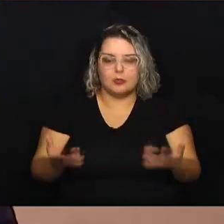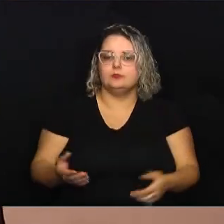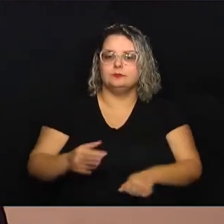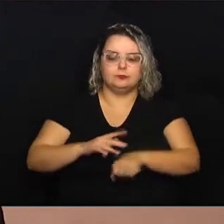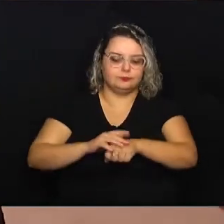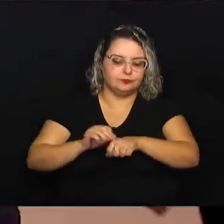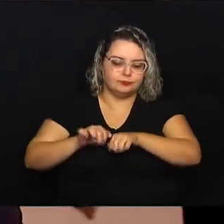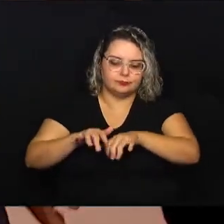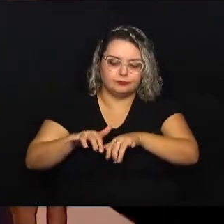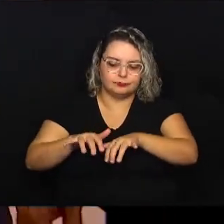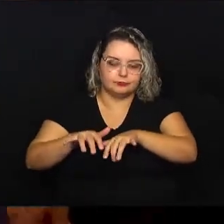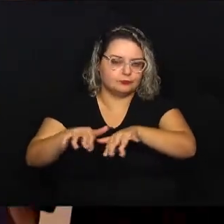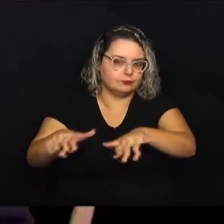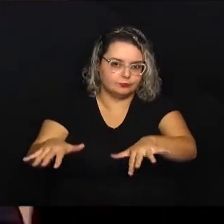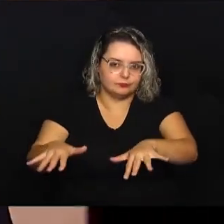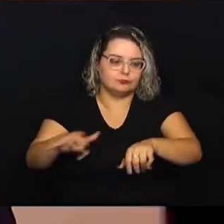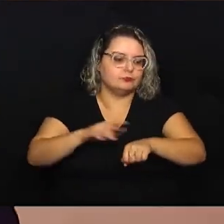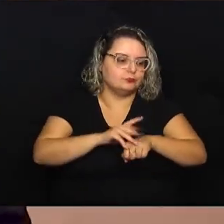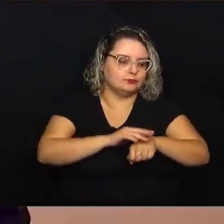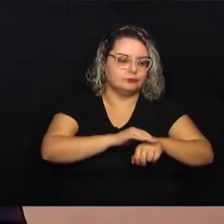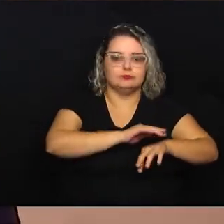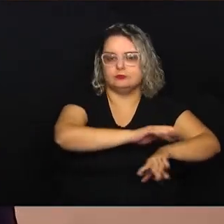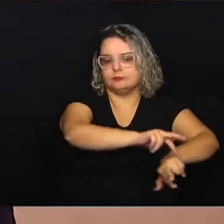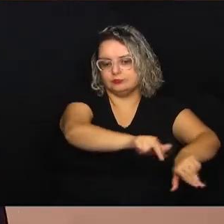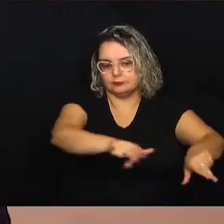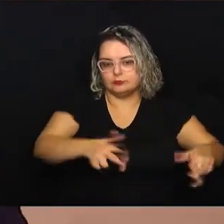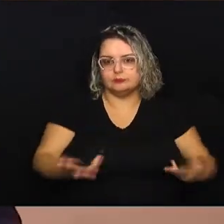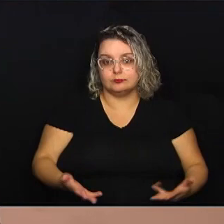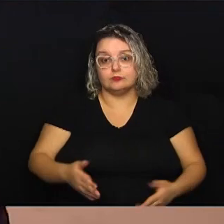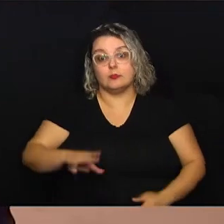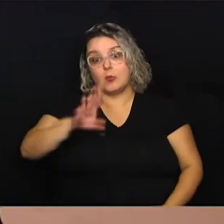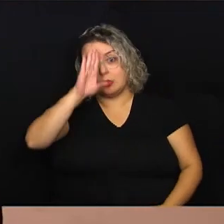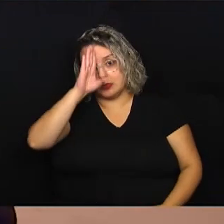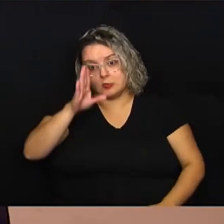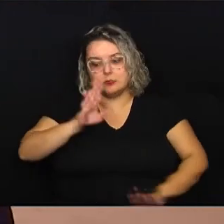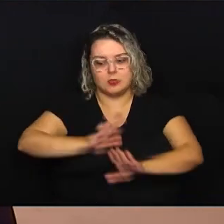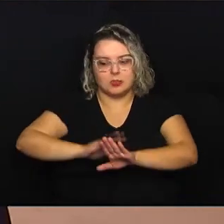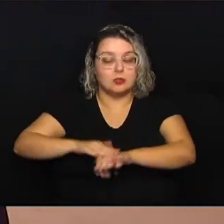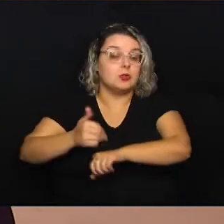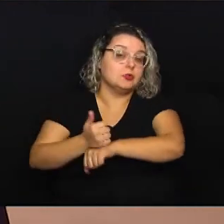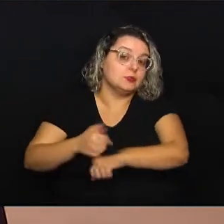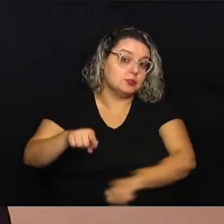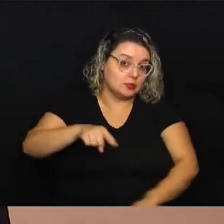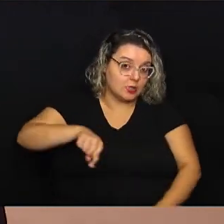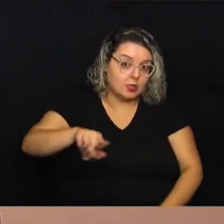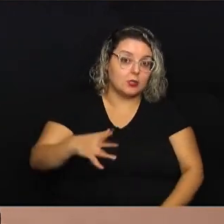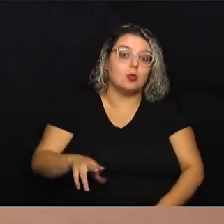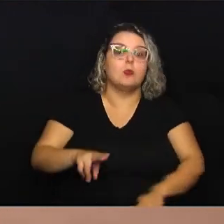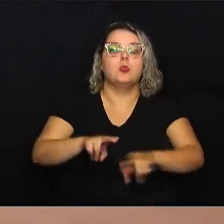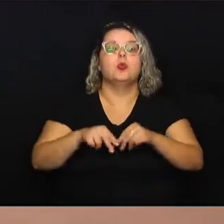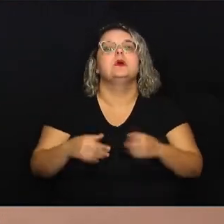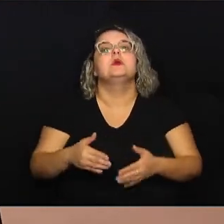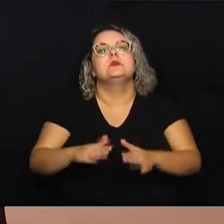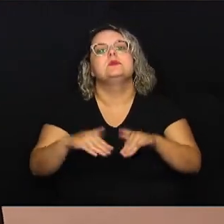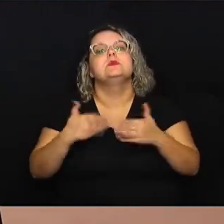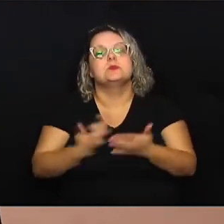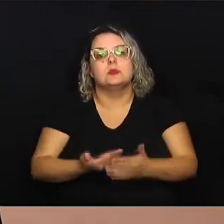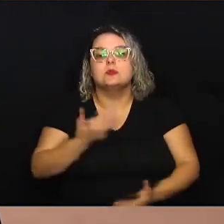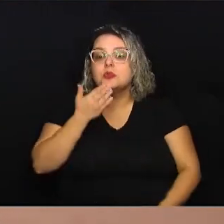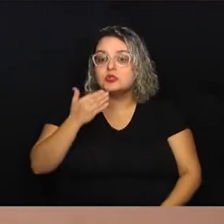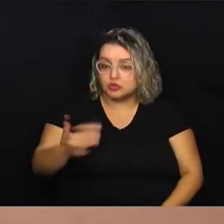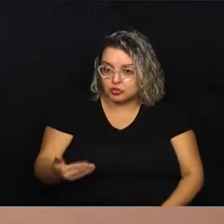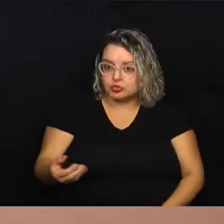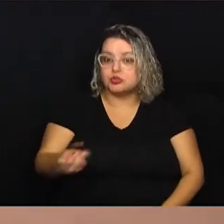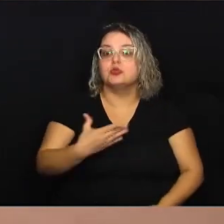epidemias, as doenças vinculadas principalmente à função deles. Por isso que a gente fez esse requerimento, solicitando